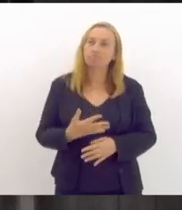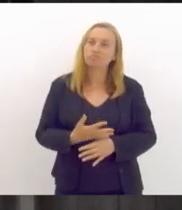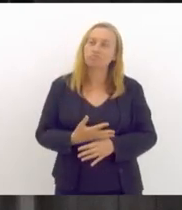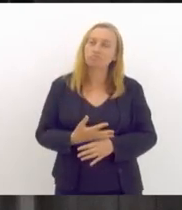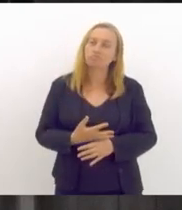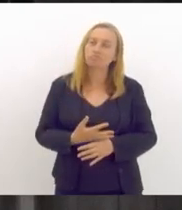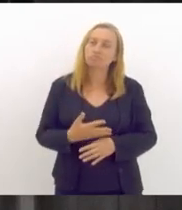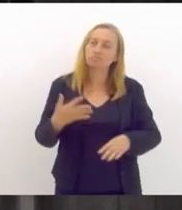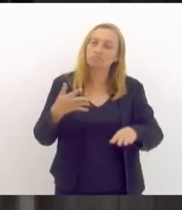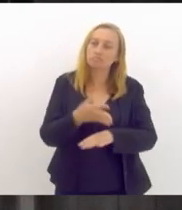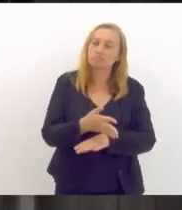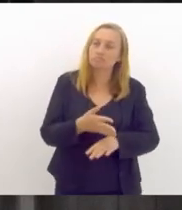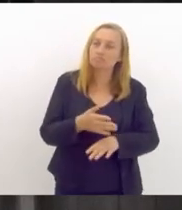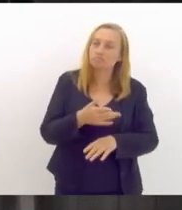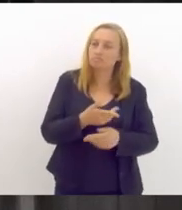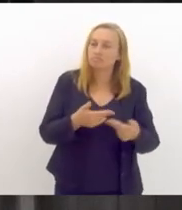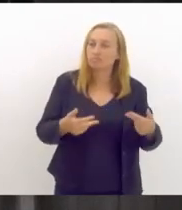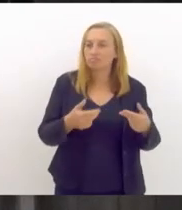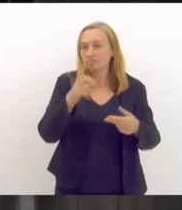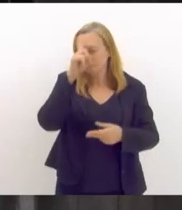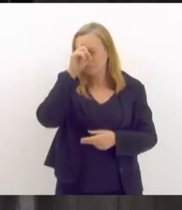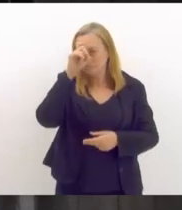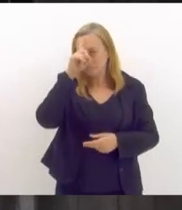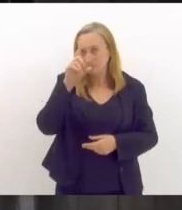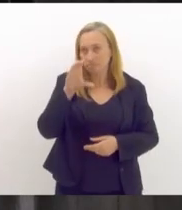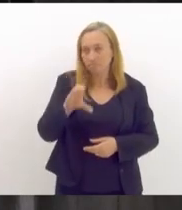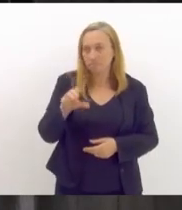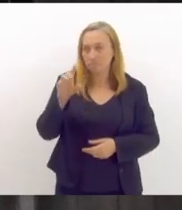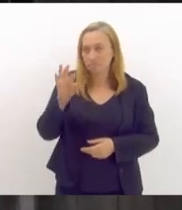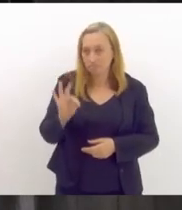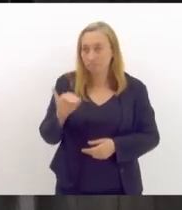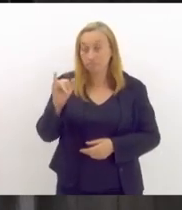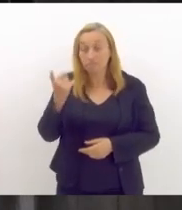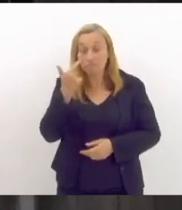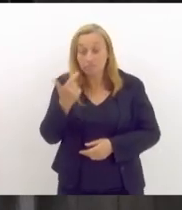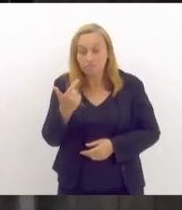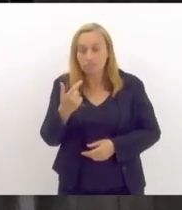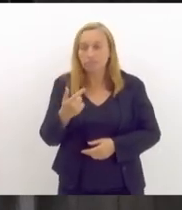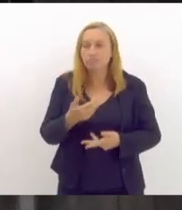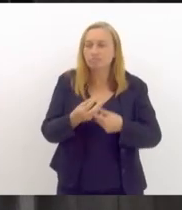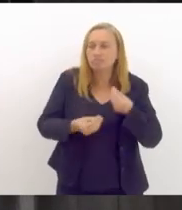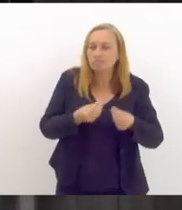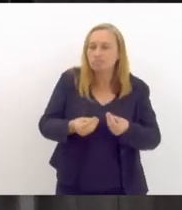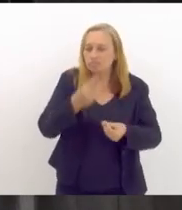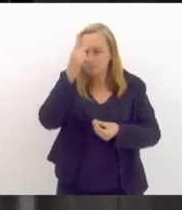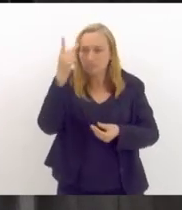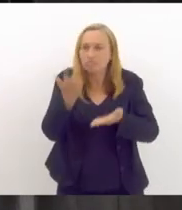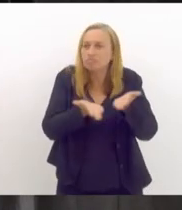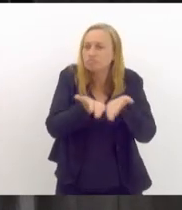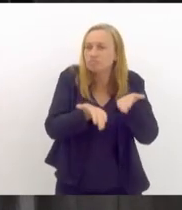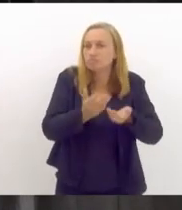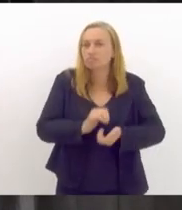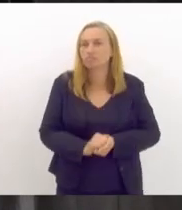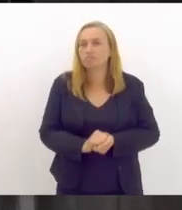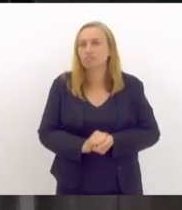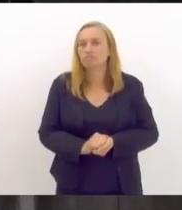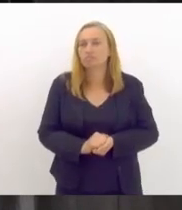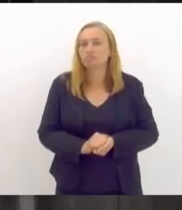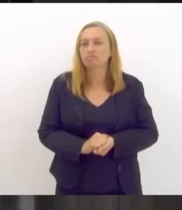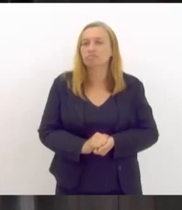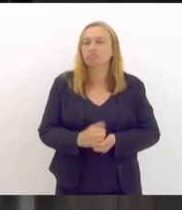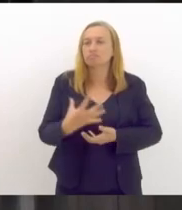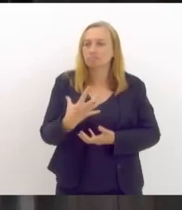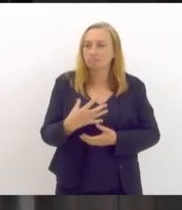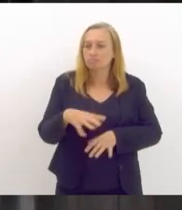em vários dos hospitais do CTI para ver como as pessoas estavam sendo tratados peguei essa convite